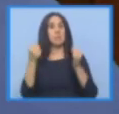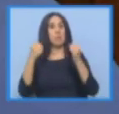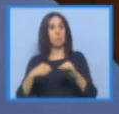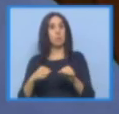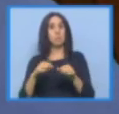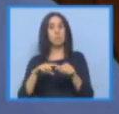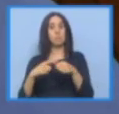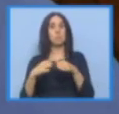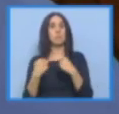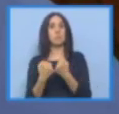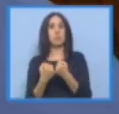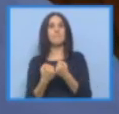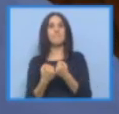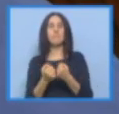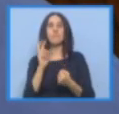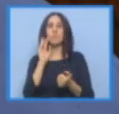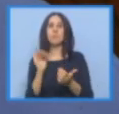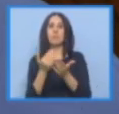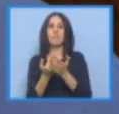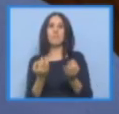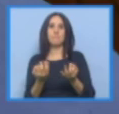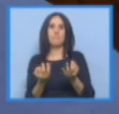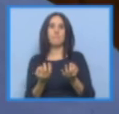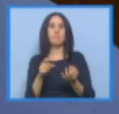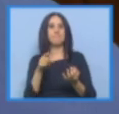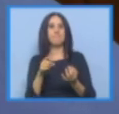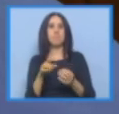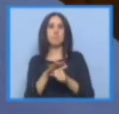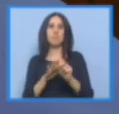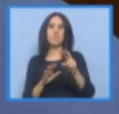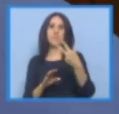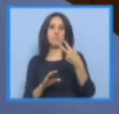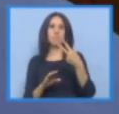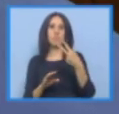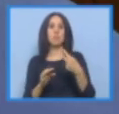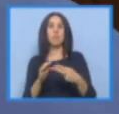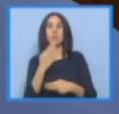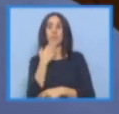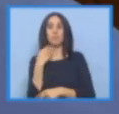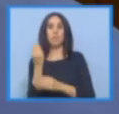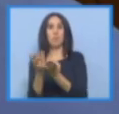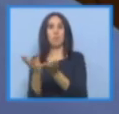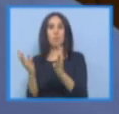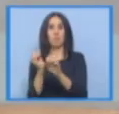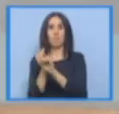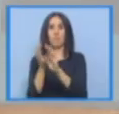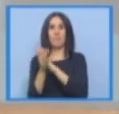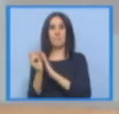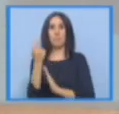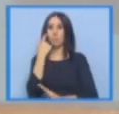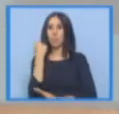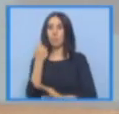concertação social valoriza precisamente essas duas situações, tanto os jovens à procura de primeiro